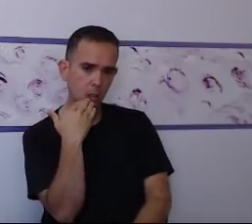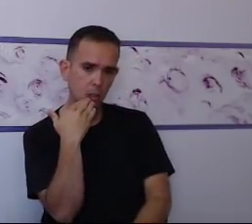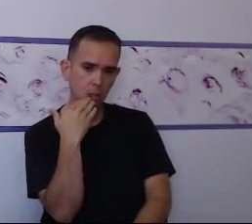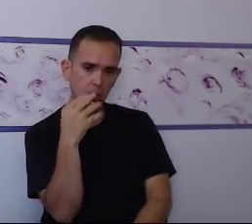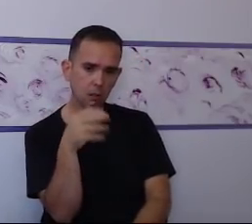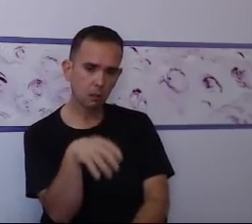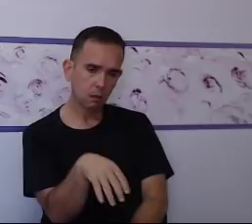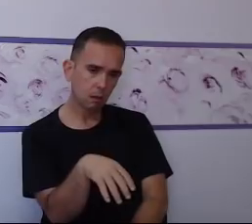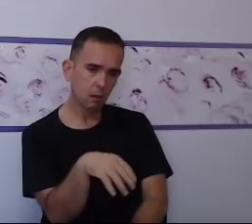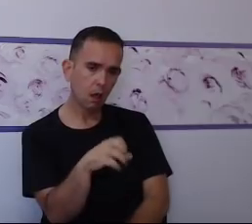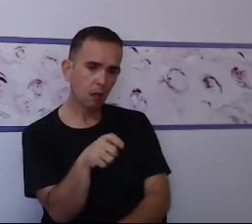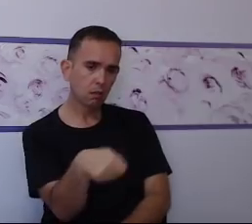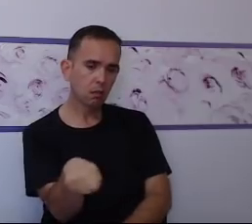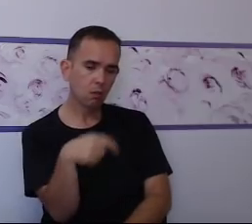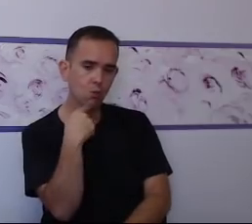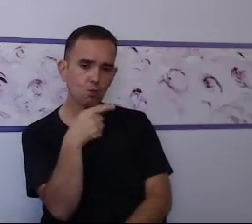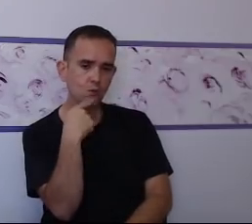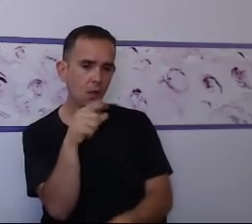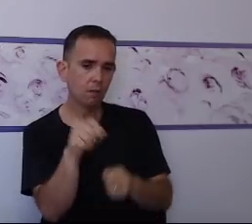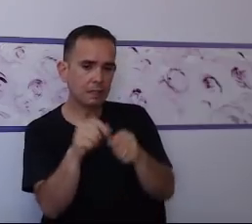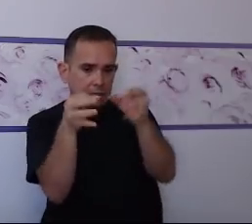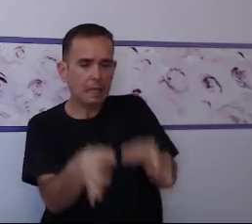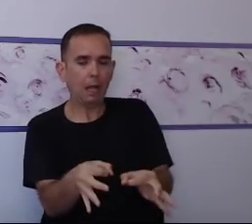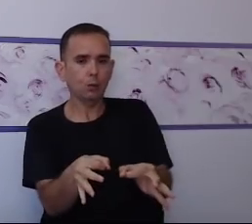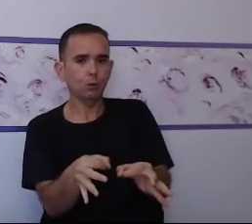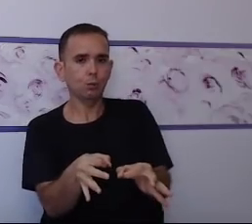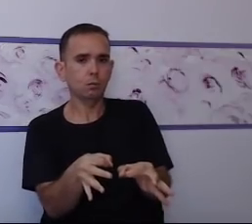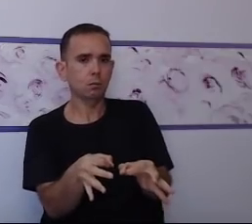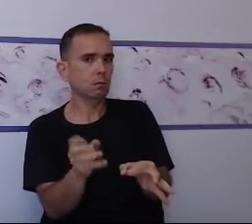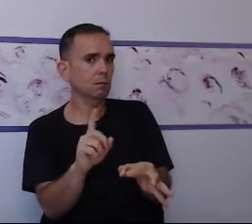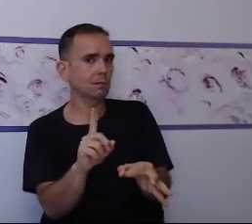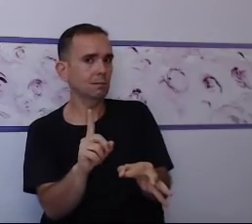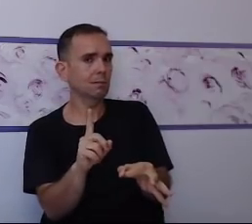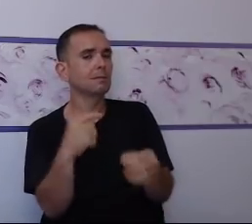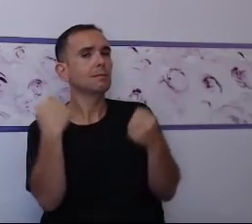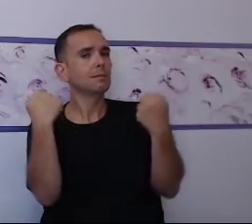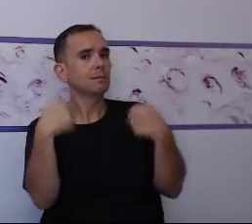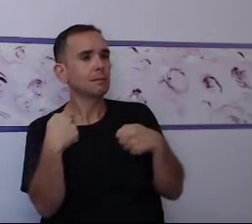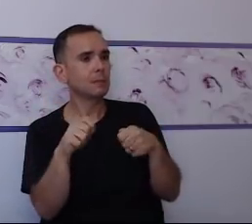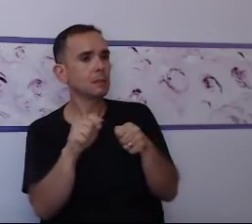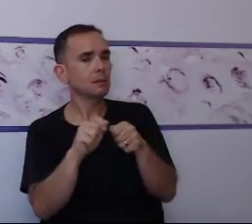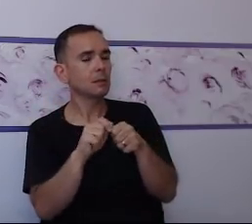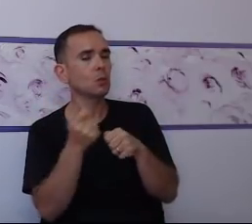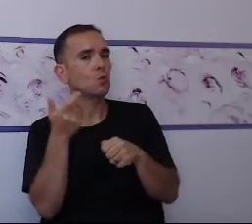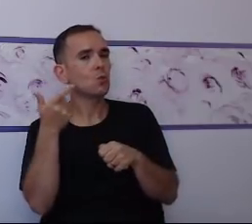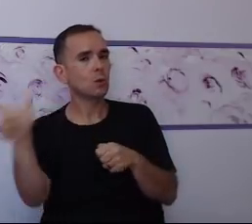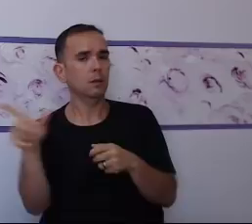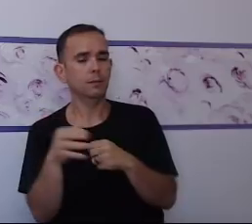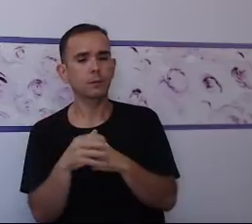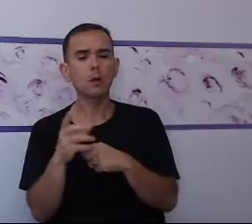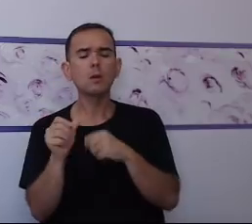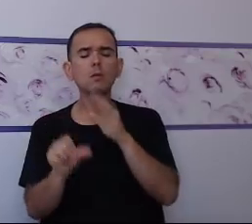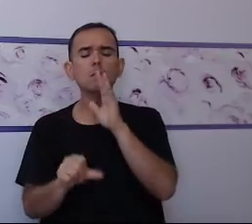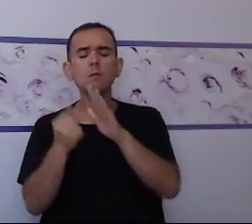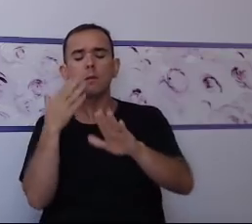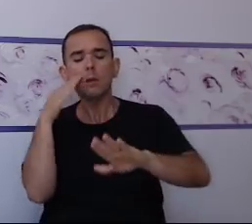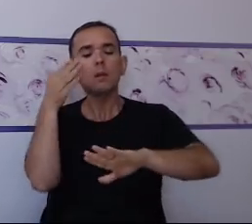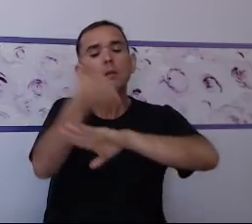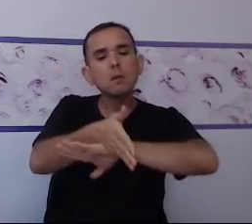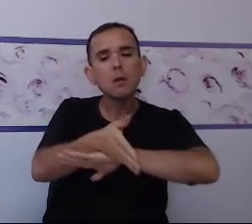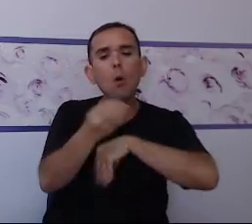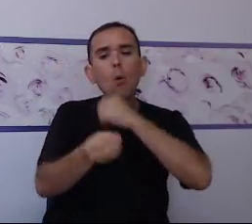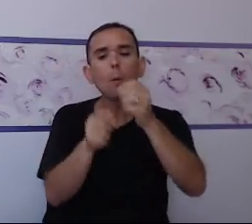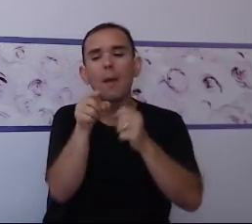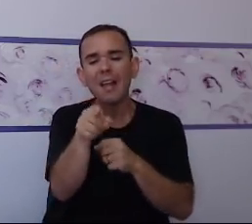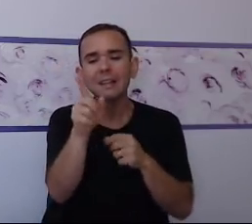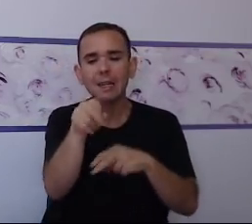não consegue desenvolver a atividade dele de forma correta. Então, assim, quando a gente chega na escola, a primeira coisa que a gente tem que ver é como é que esse